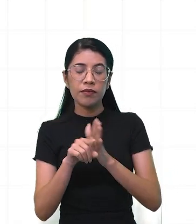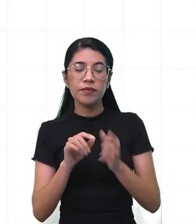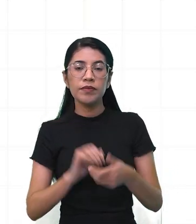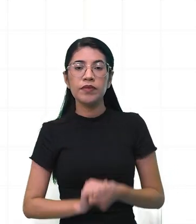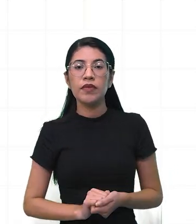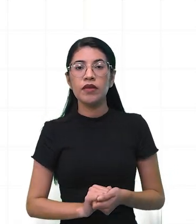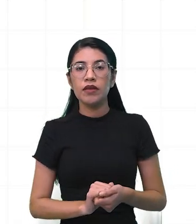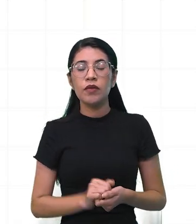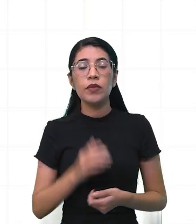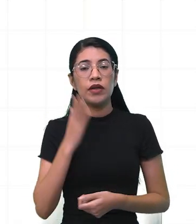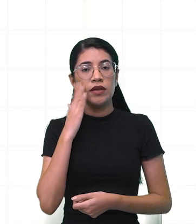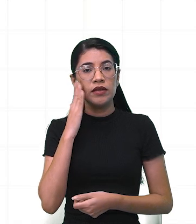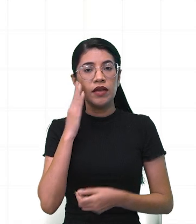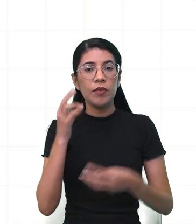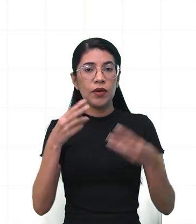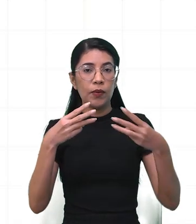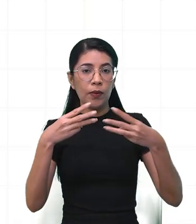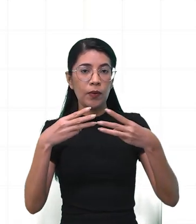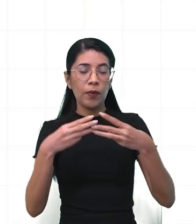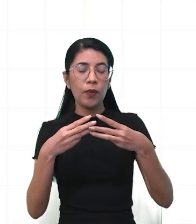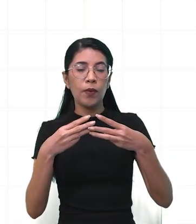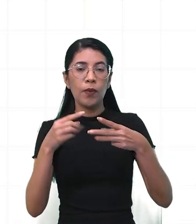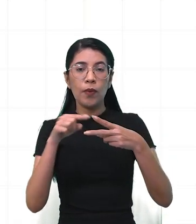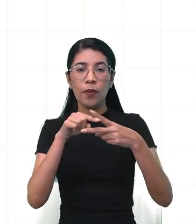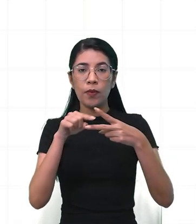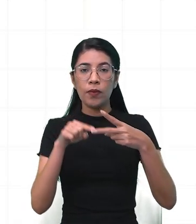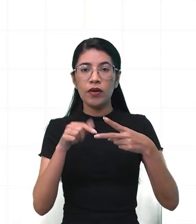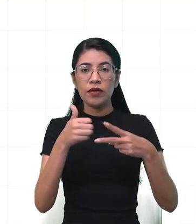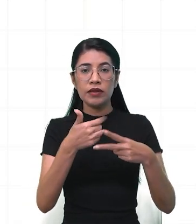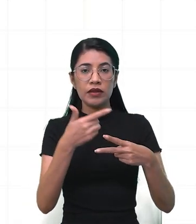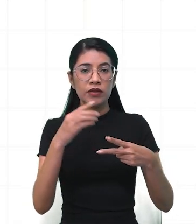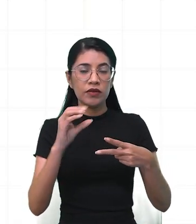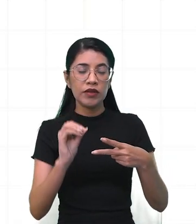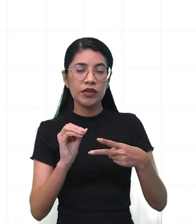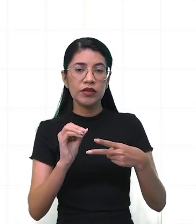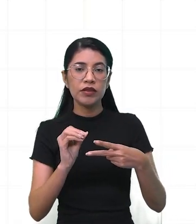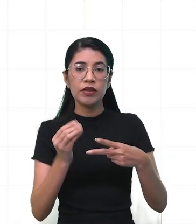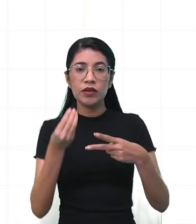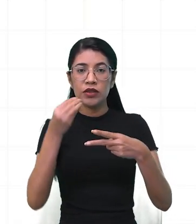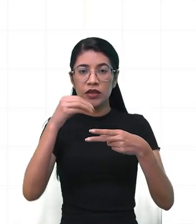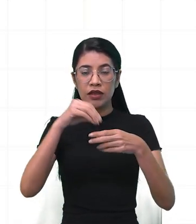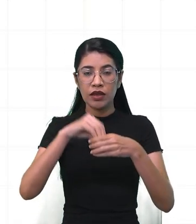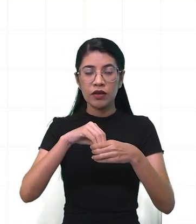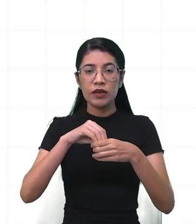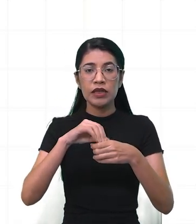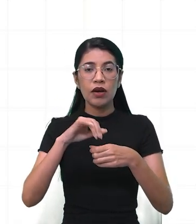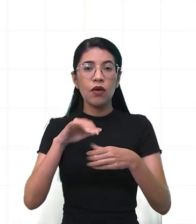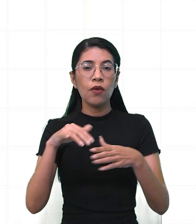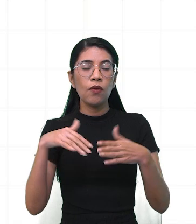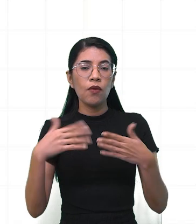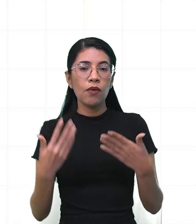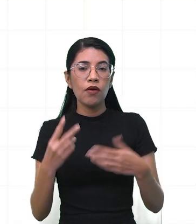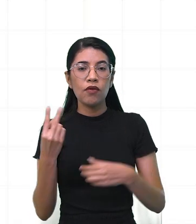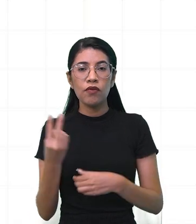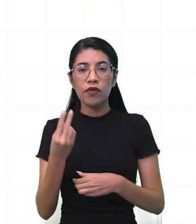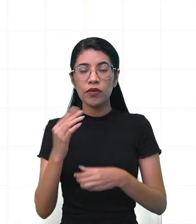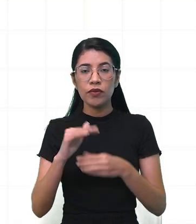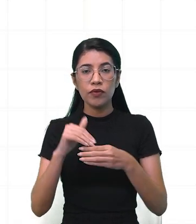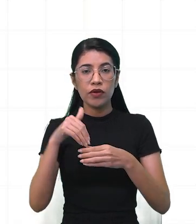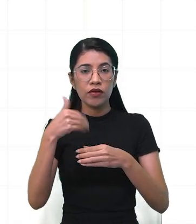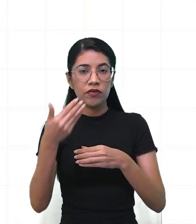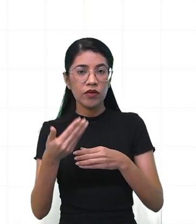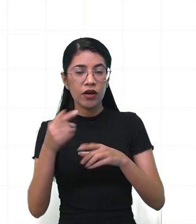interno de um hexágono mede 120, então está ali. Ele quer saber quanto vale o ângulo externo. Bom, o ângulo